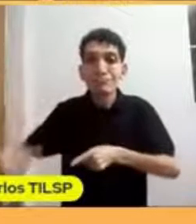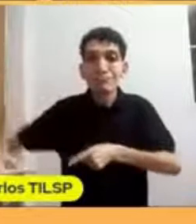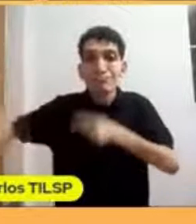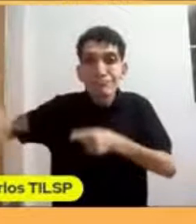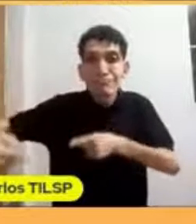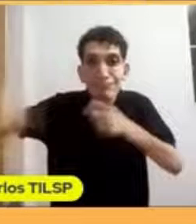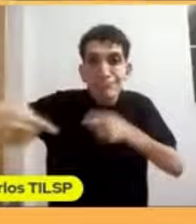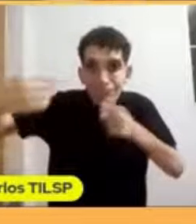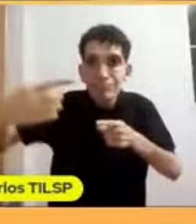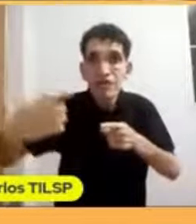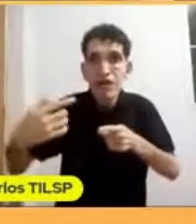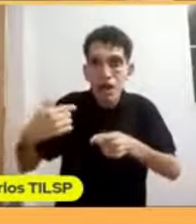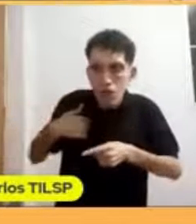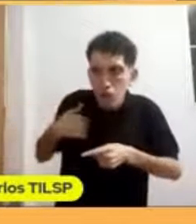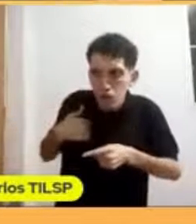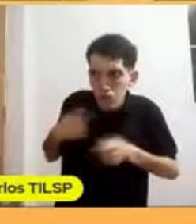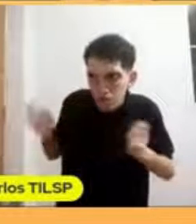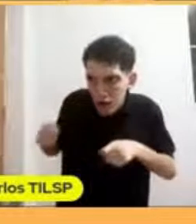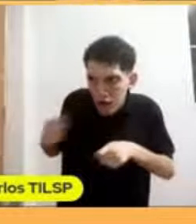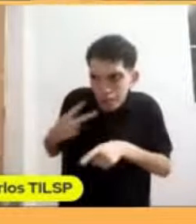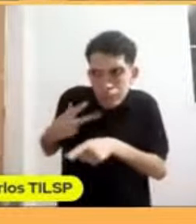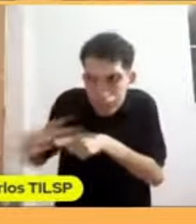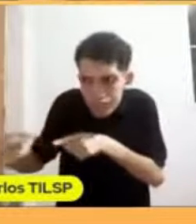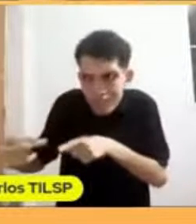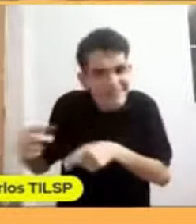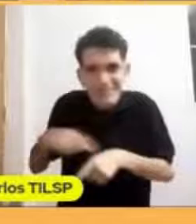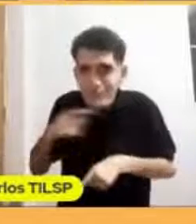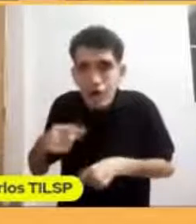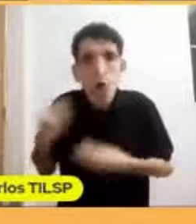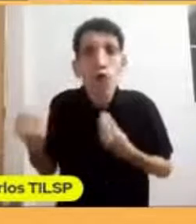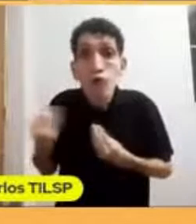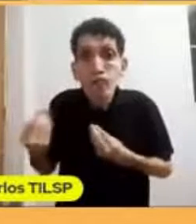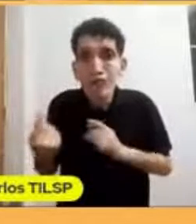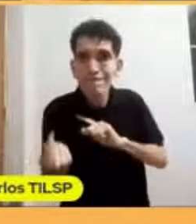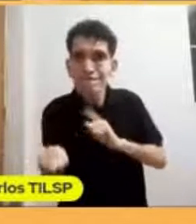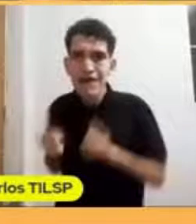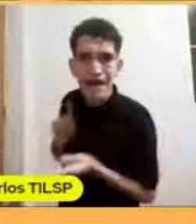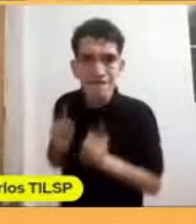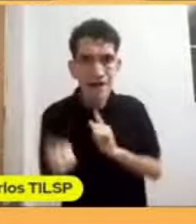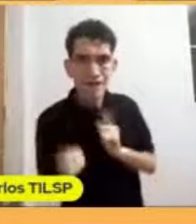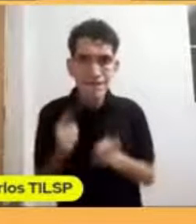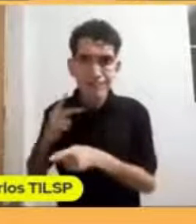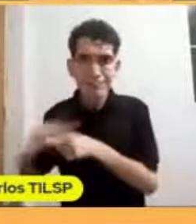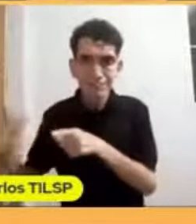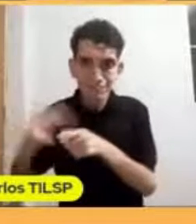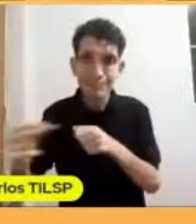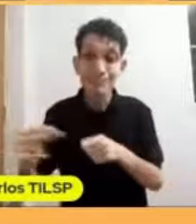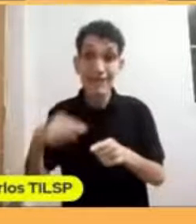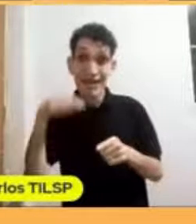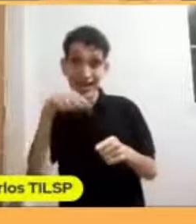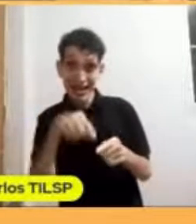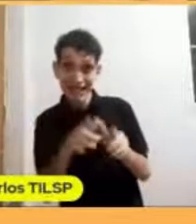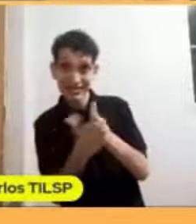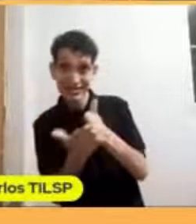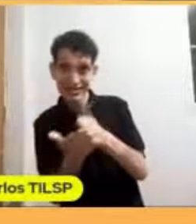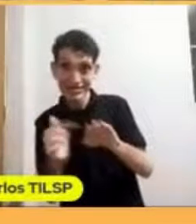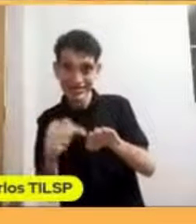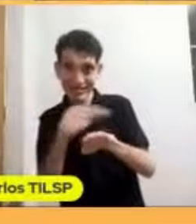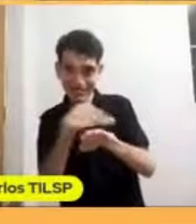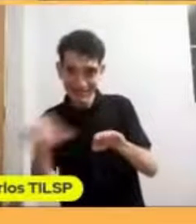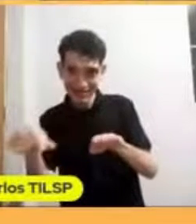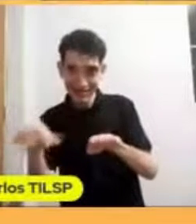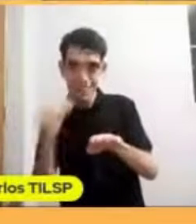Por exemplo, a autora, ela fala muito da questão do mindset fixo e o mindset